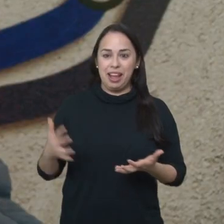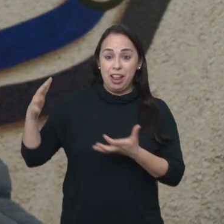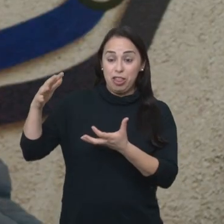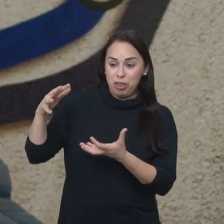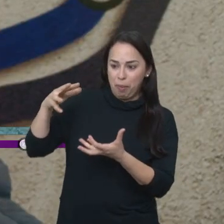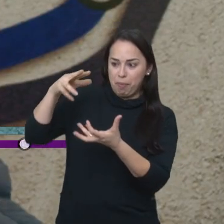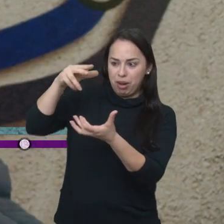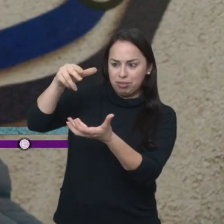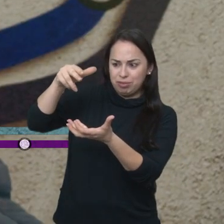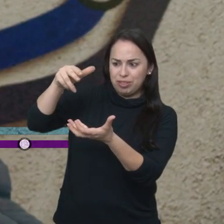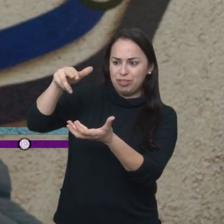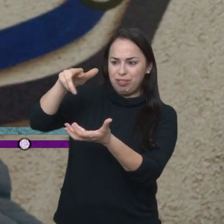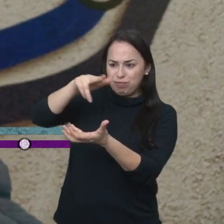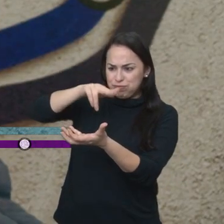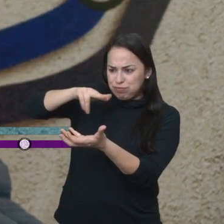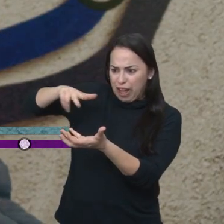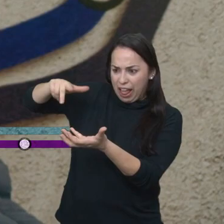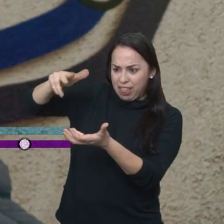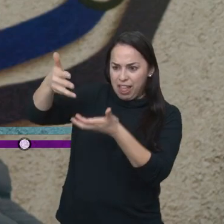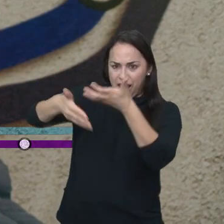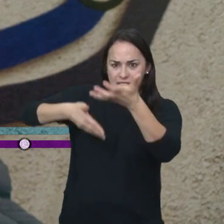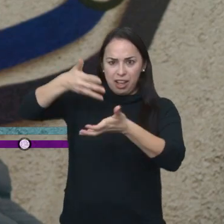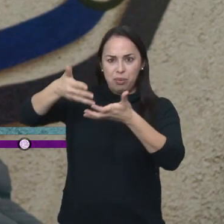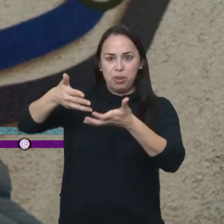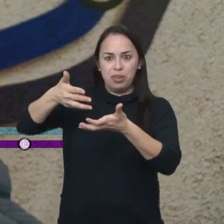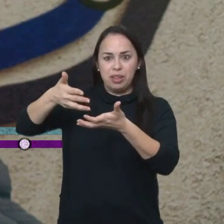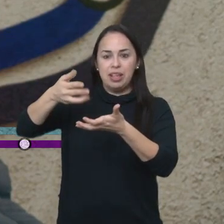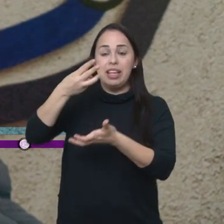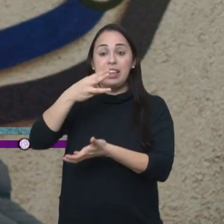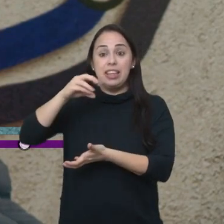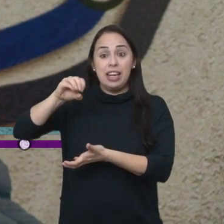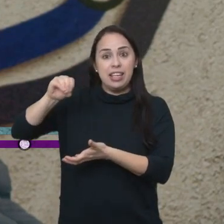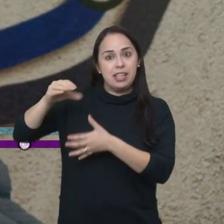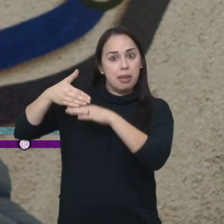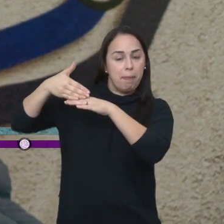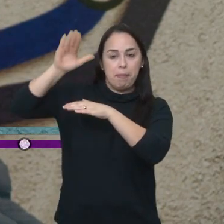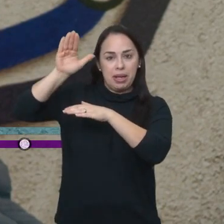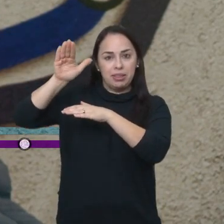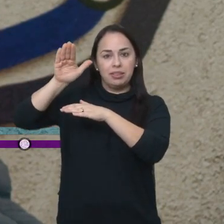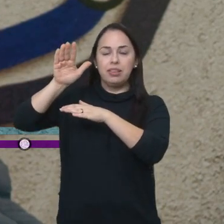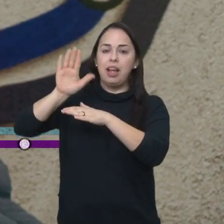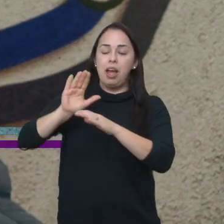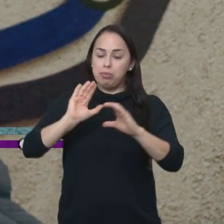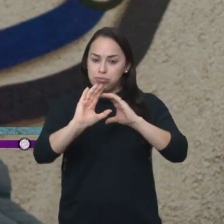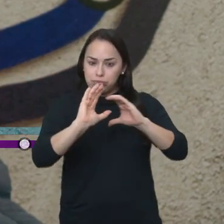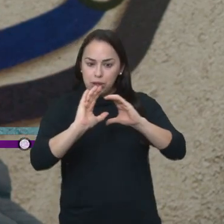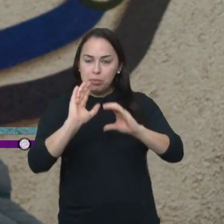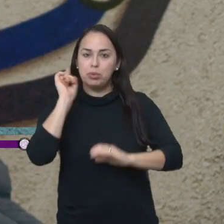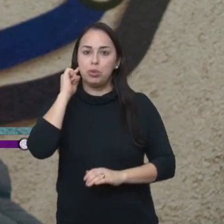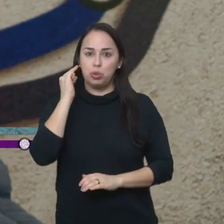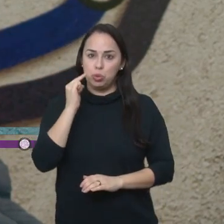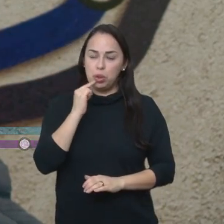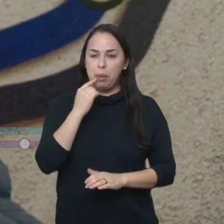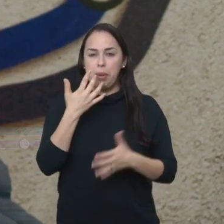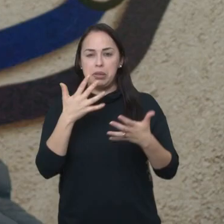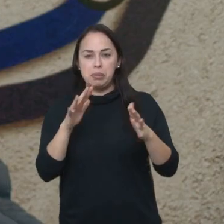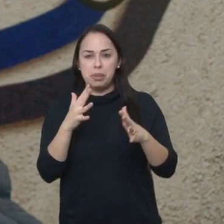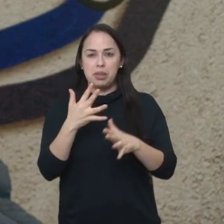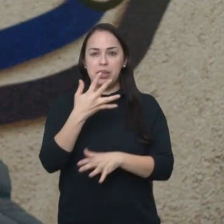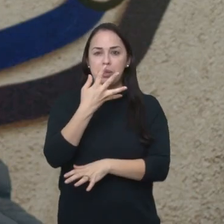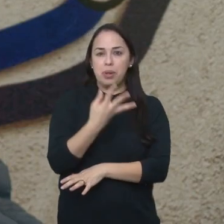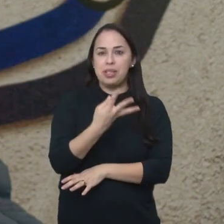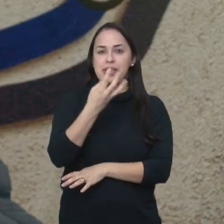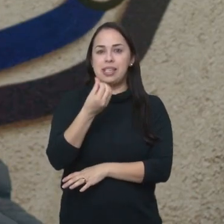Existem mais de 300 variantes de línguas de sinais no mundo. Elas são responsáveis por boa parte da comunicação de surdos, que